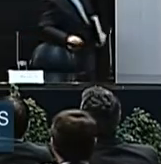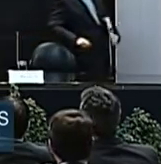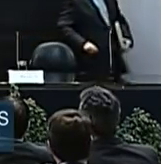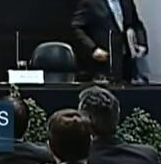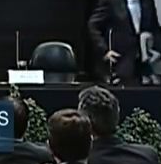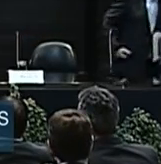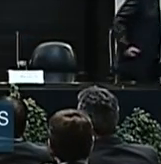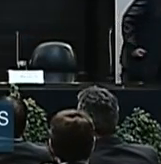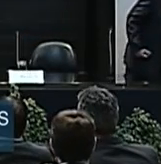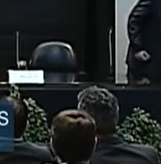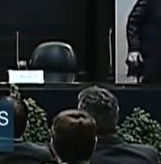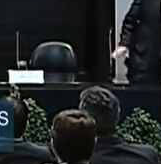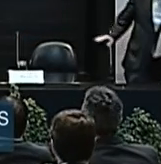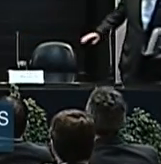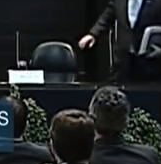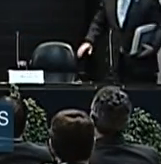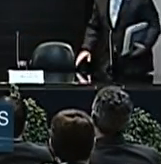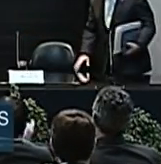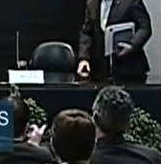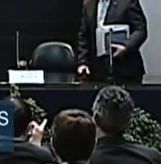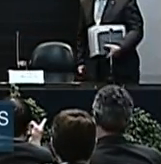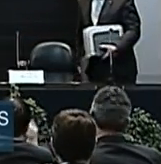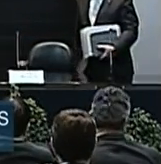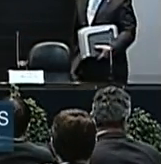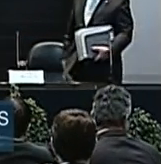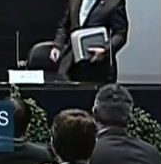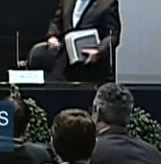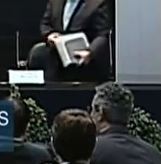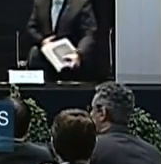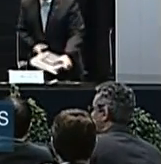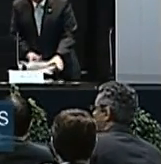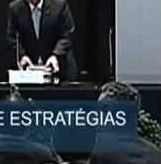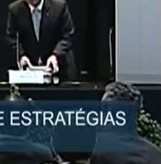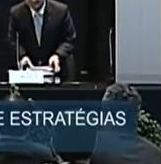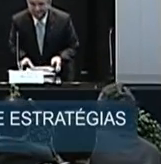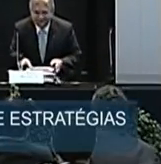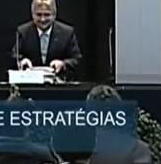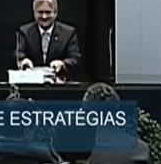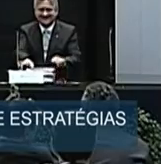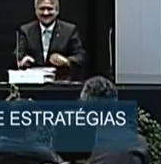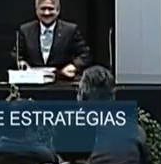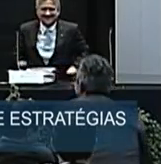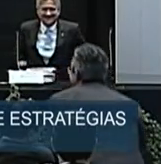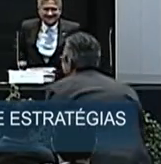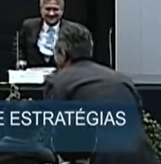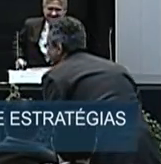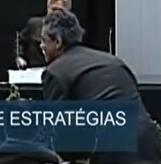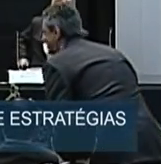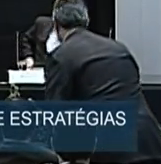Vou fazer um convite para o Maurício fazer parte da mesa, o presidente da Embrapa, que é tão parceiro